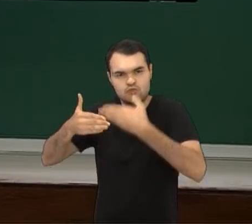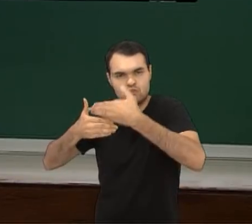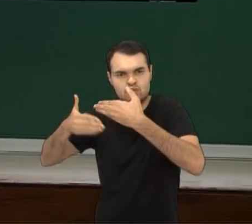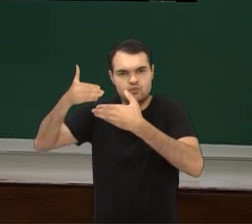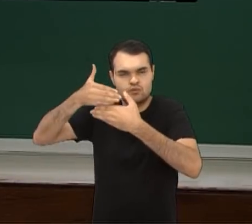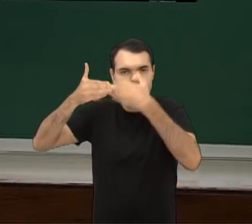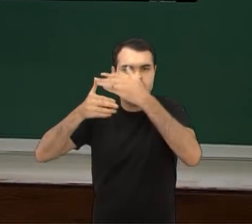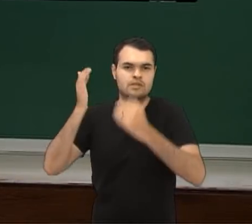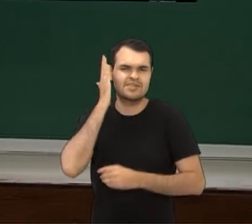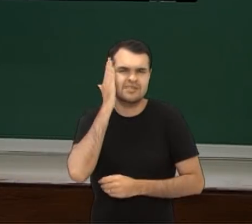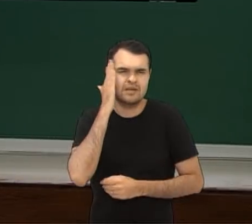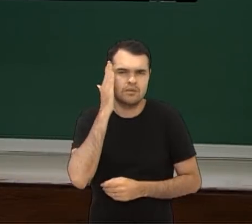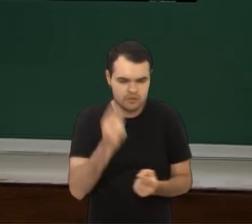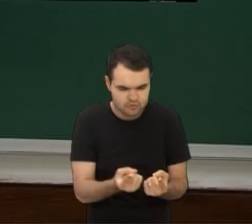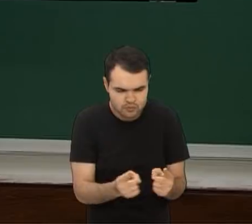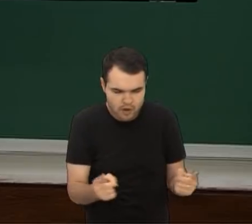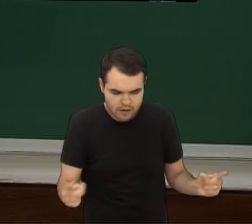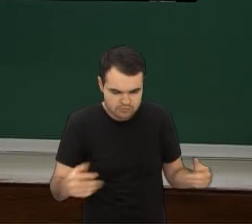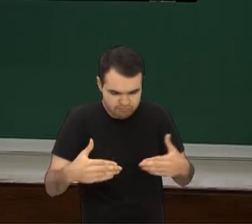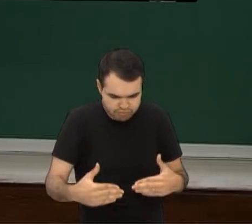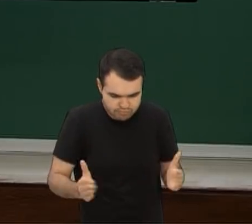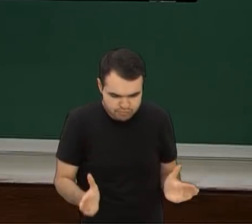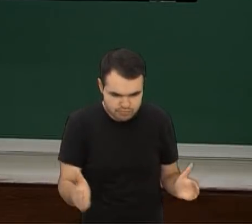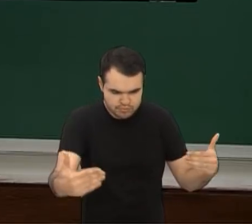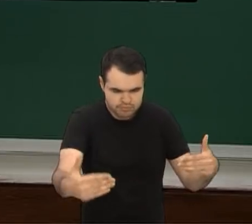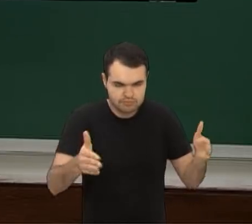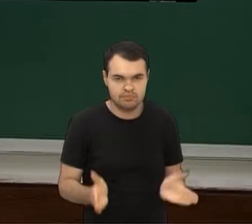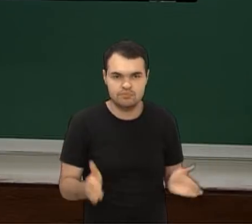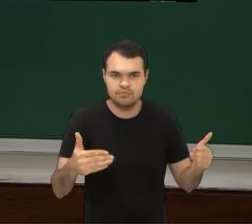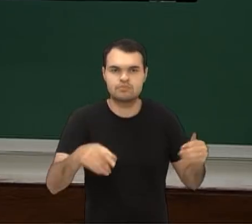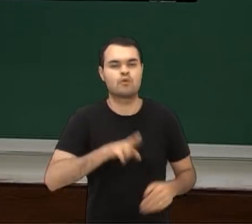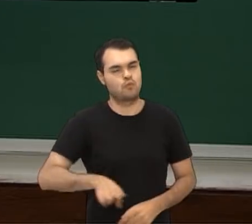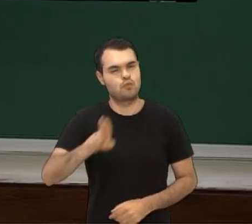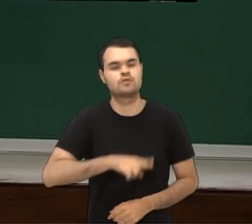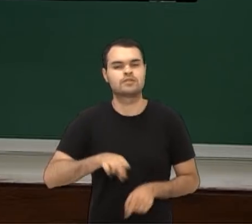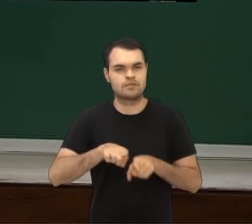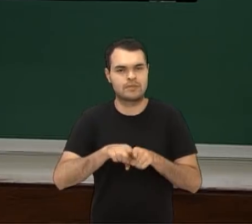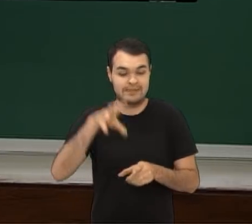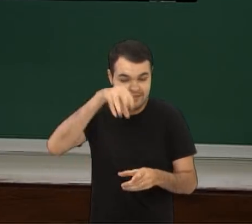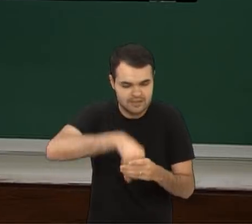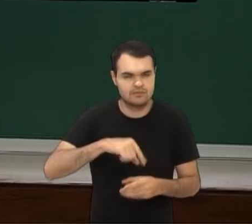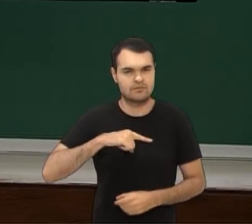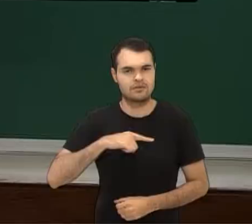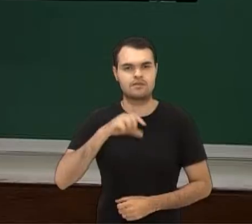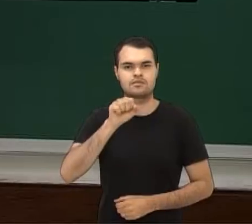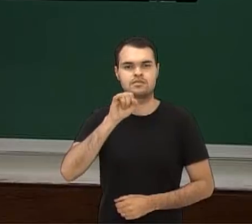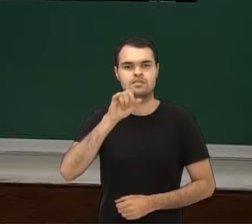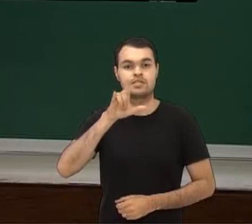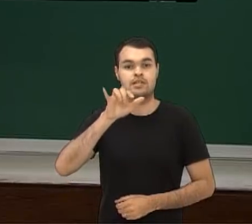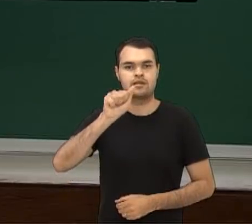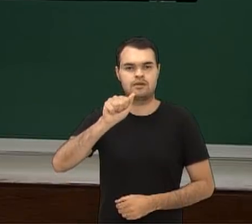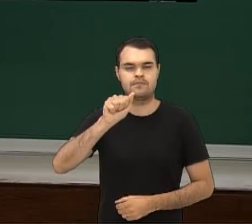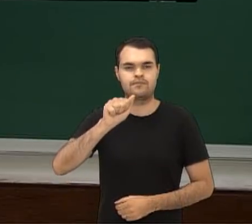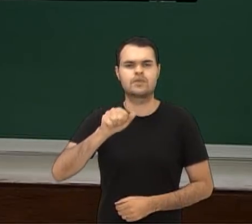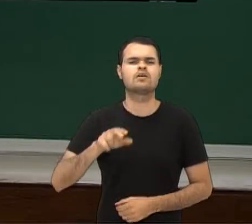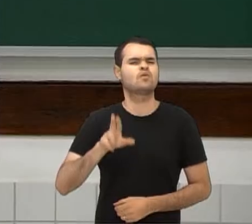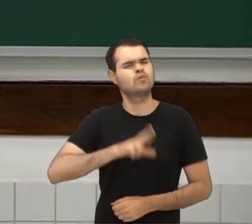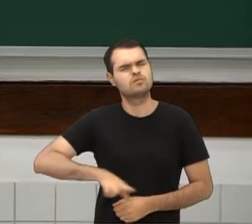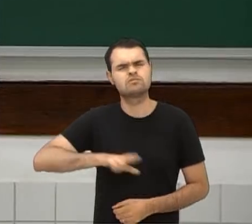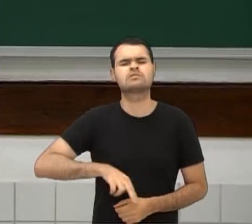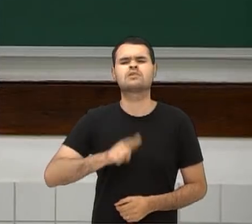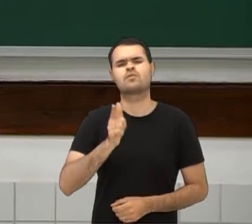que a gente usa na churrasqueira. Então, são compostos também de sílica. É utilizado na